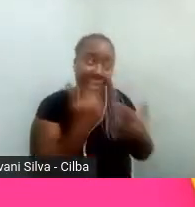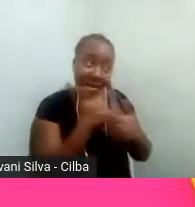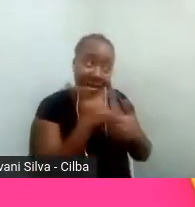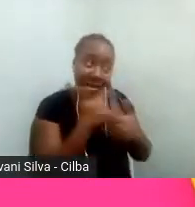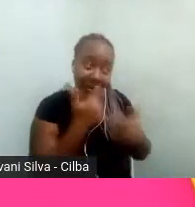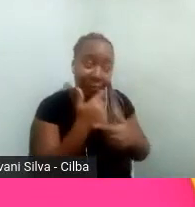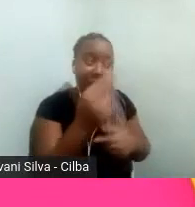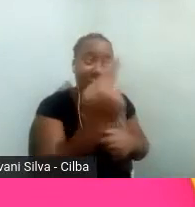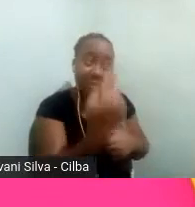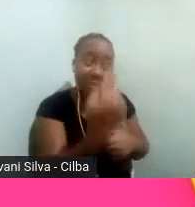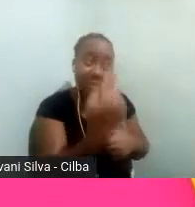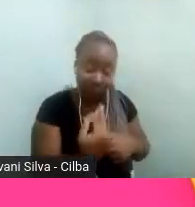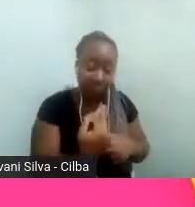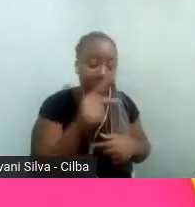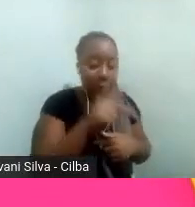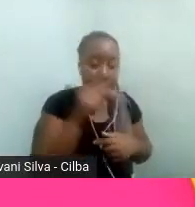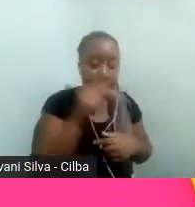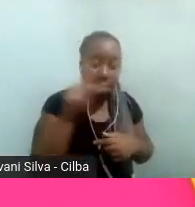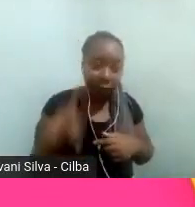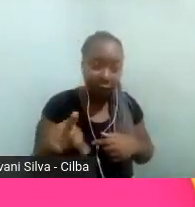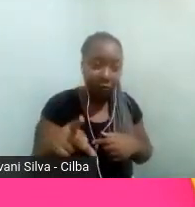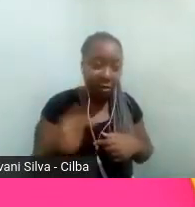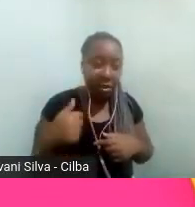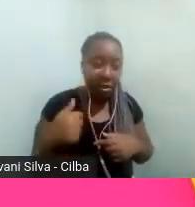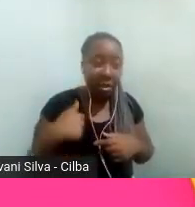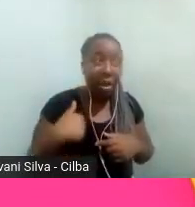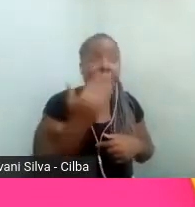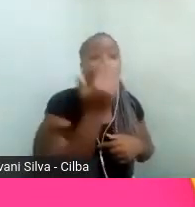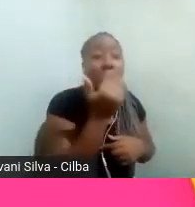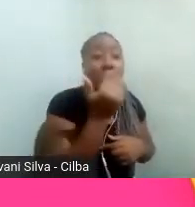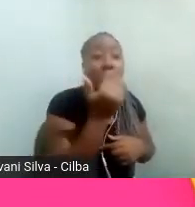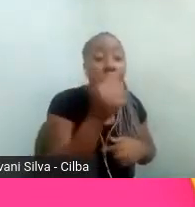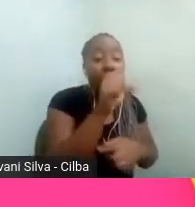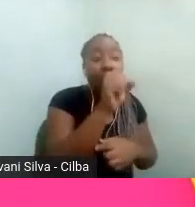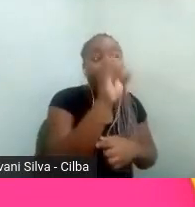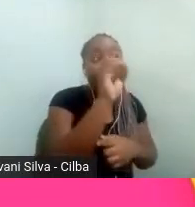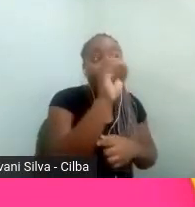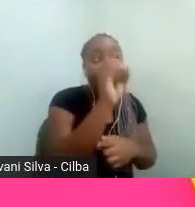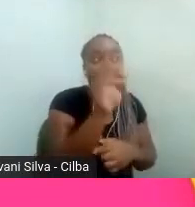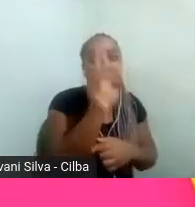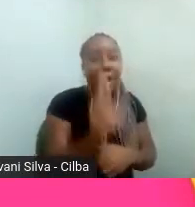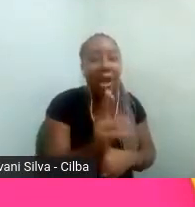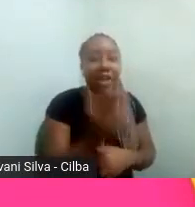professor, eu comi R$80 de chocolate.